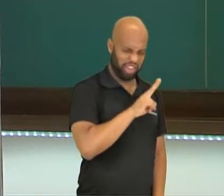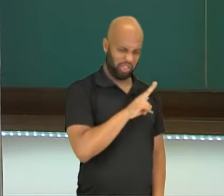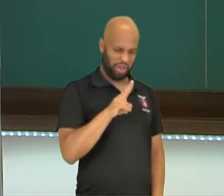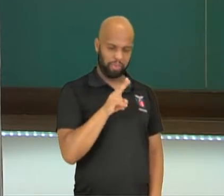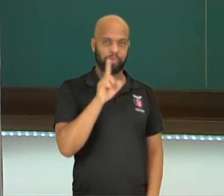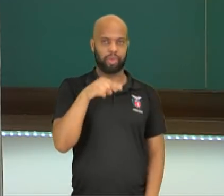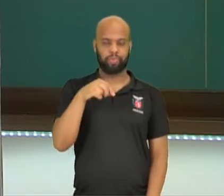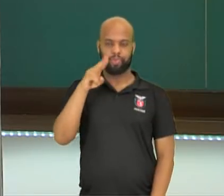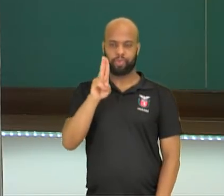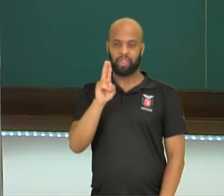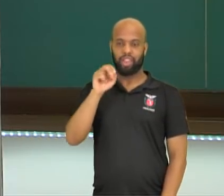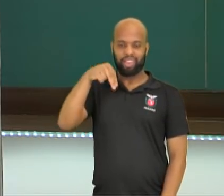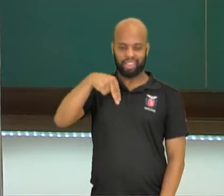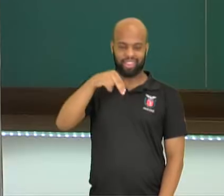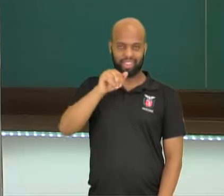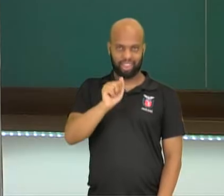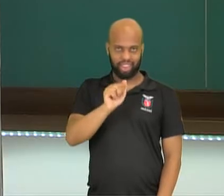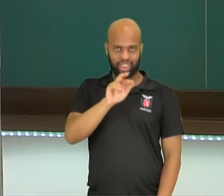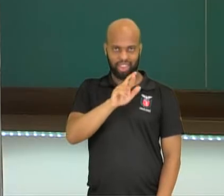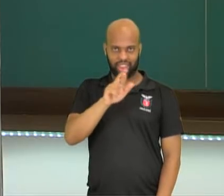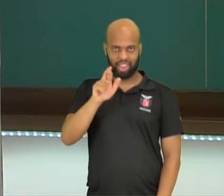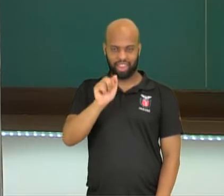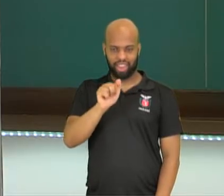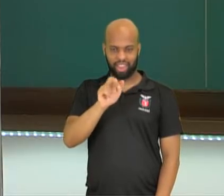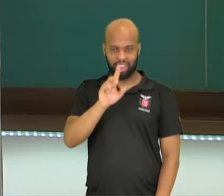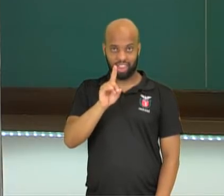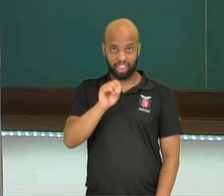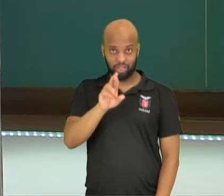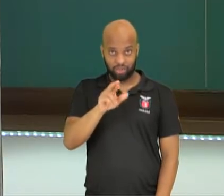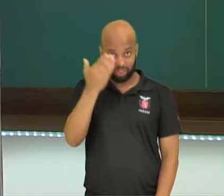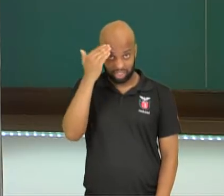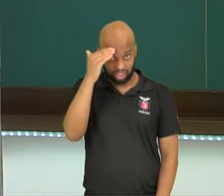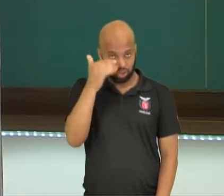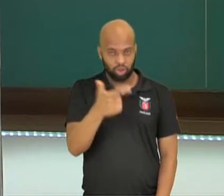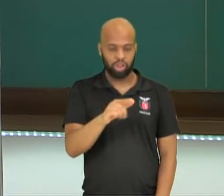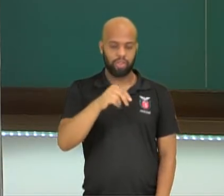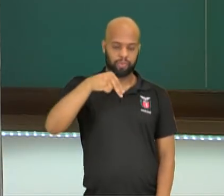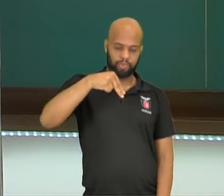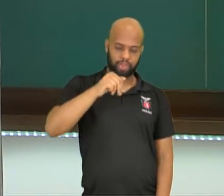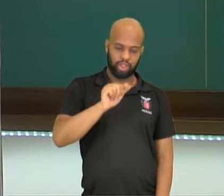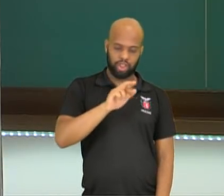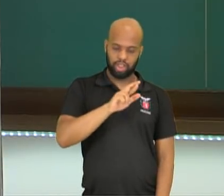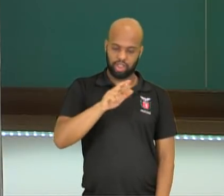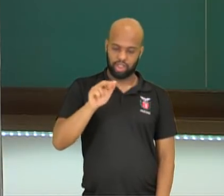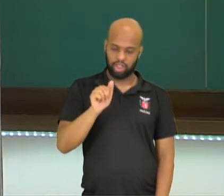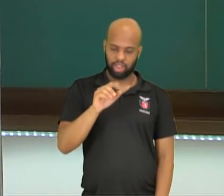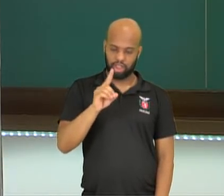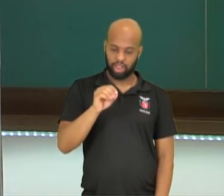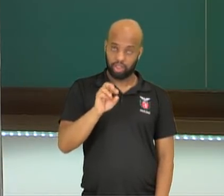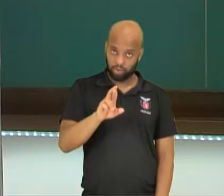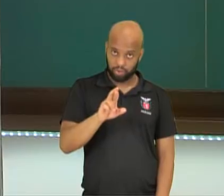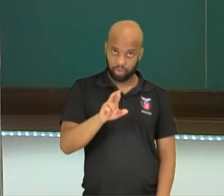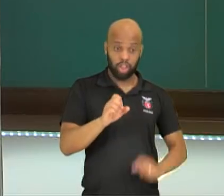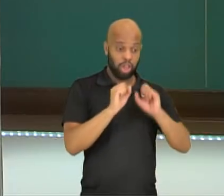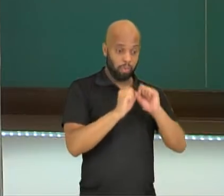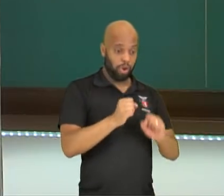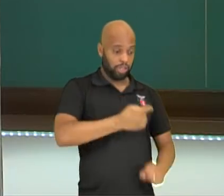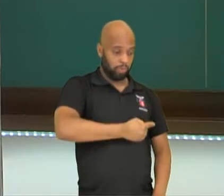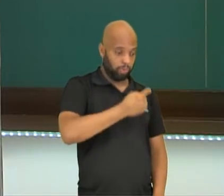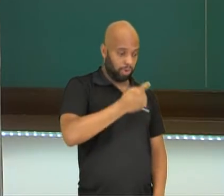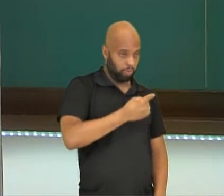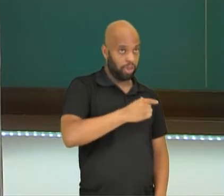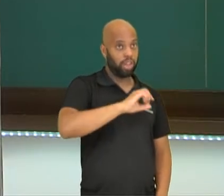em primeira ou em terceira pessoa. Em primeira pessoa é quando ele se coloca no